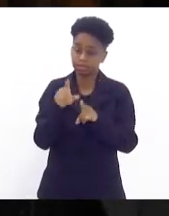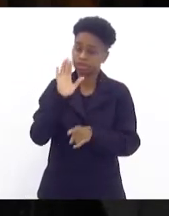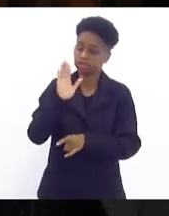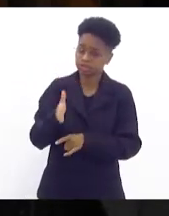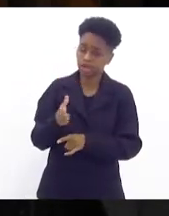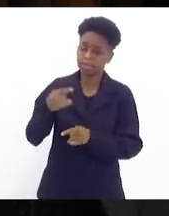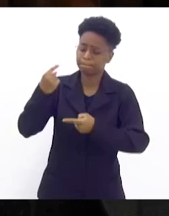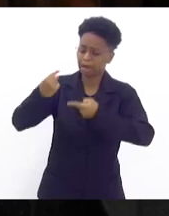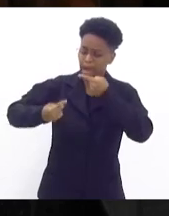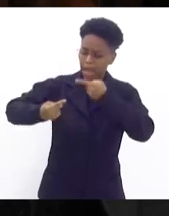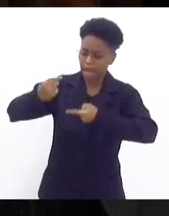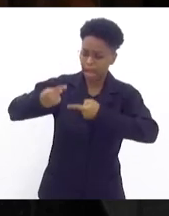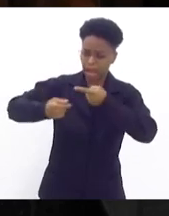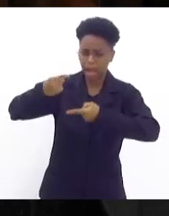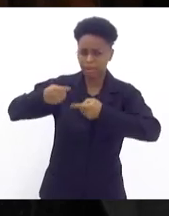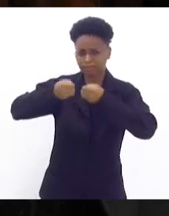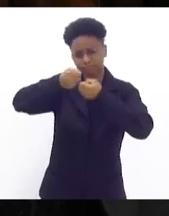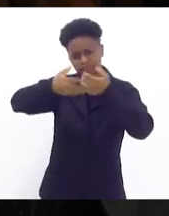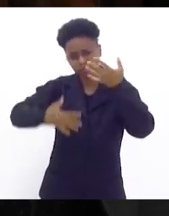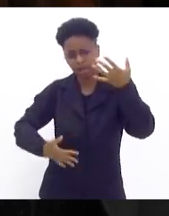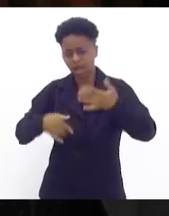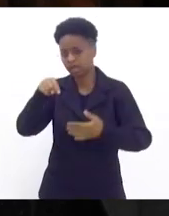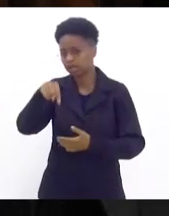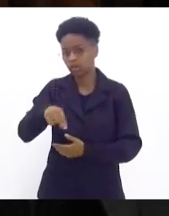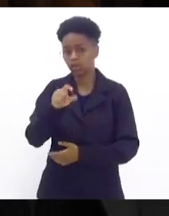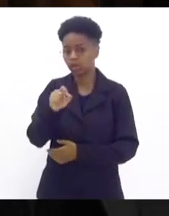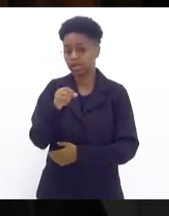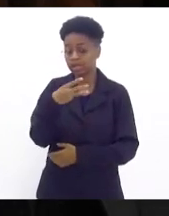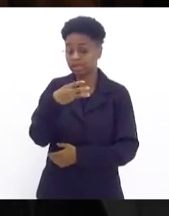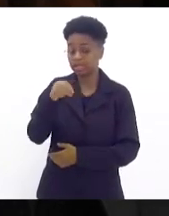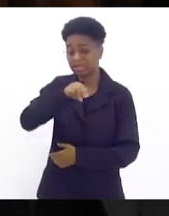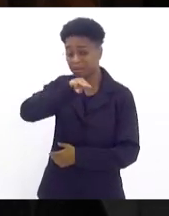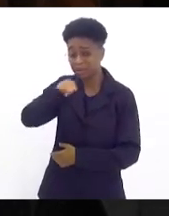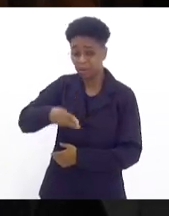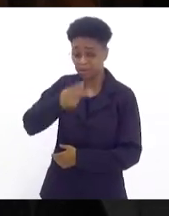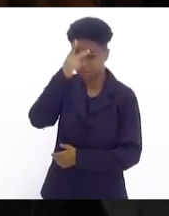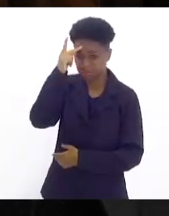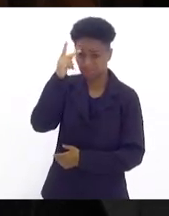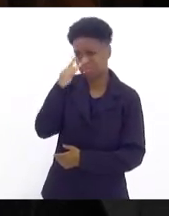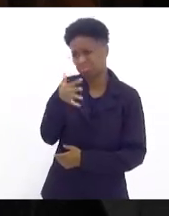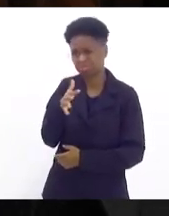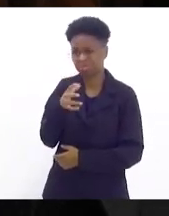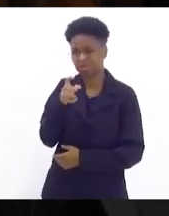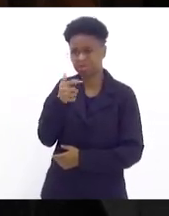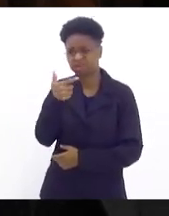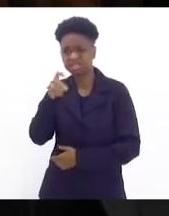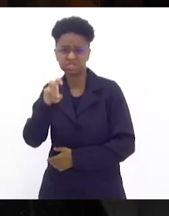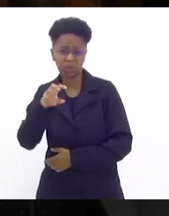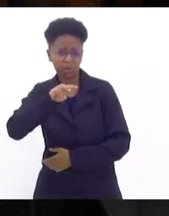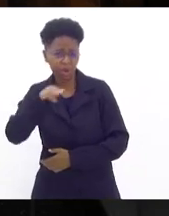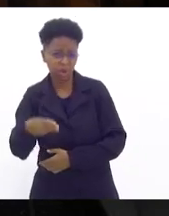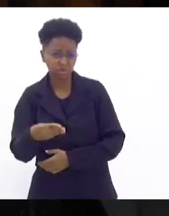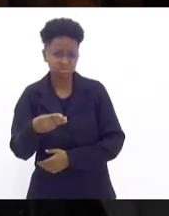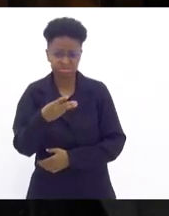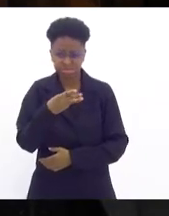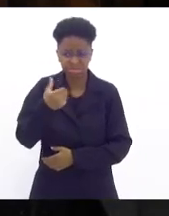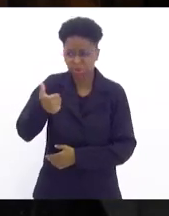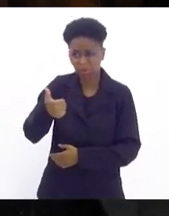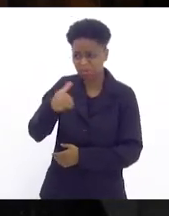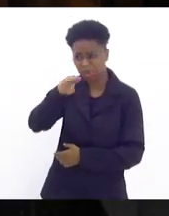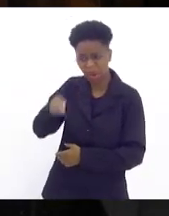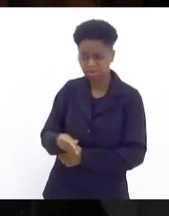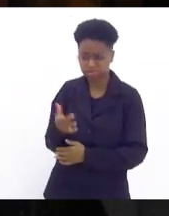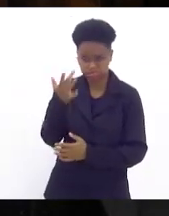de grandes discussões aqui 30 milhões de pessoas se não for 30 25 se não for 25 é 31 enfim